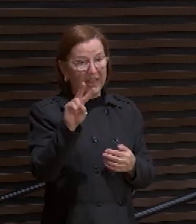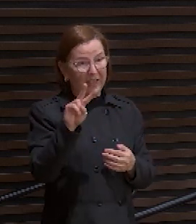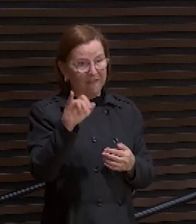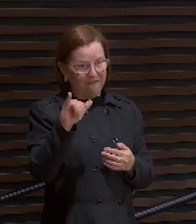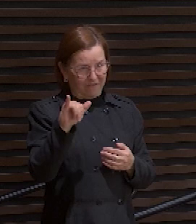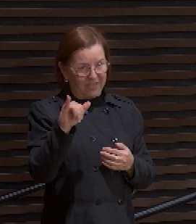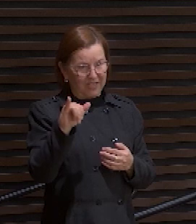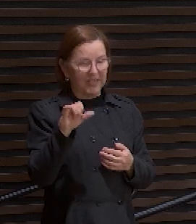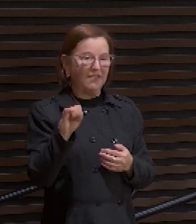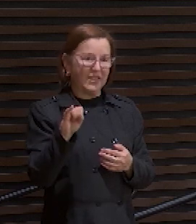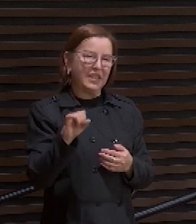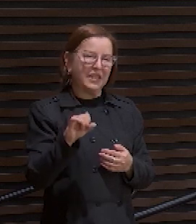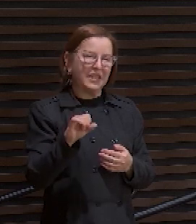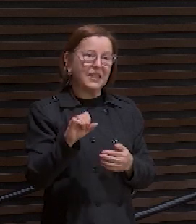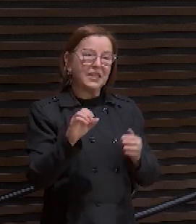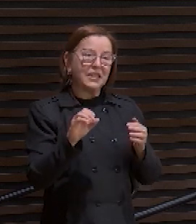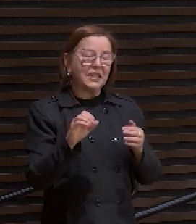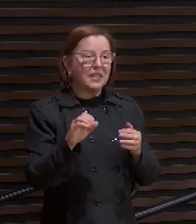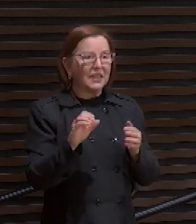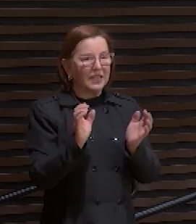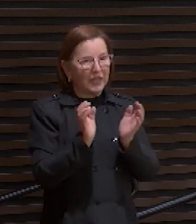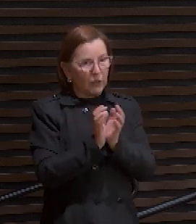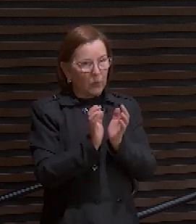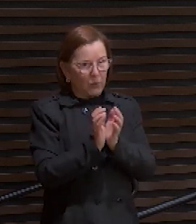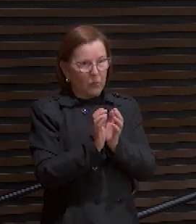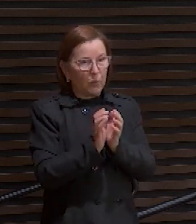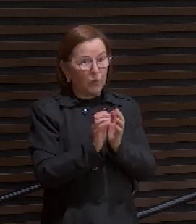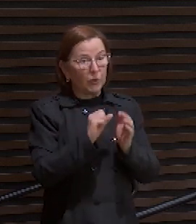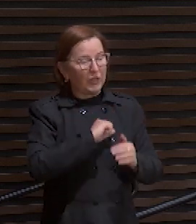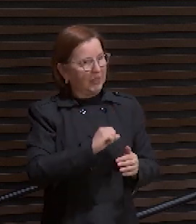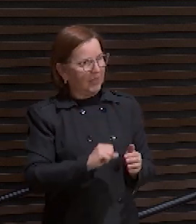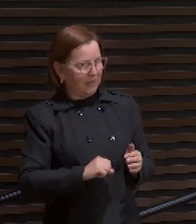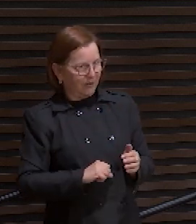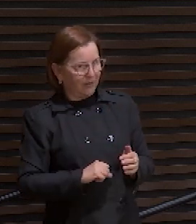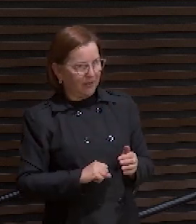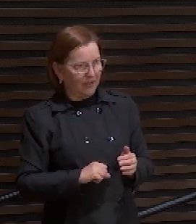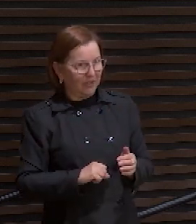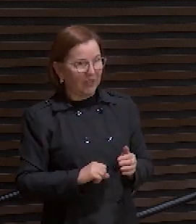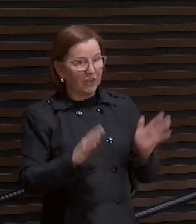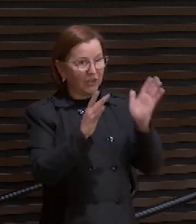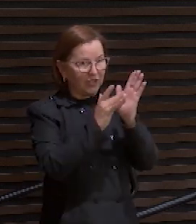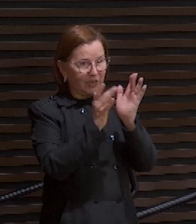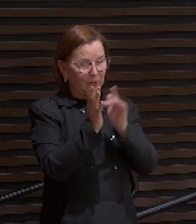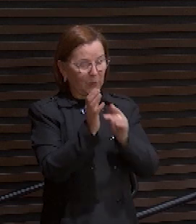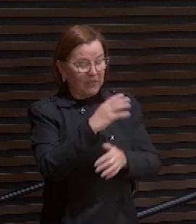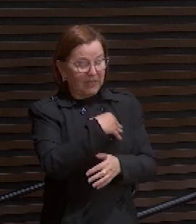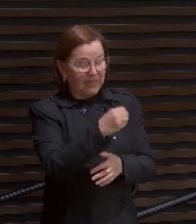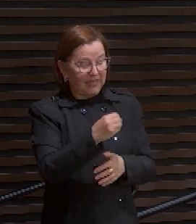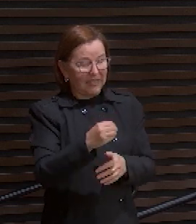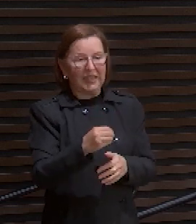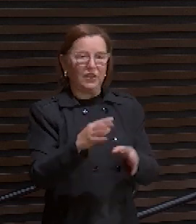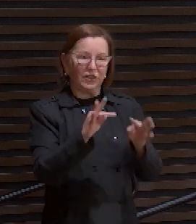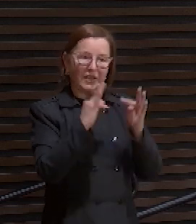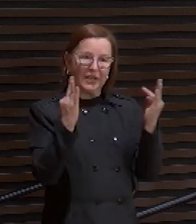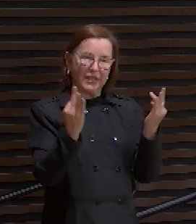tinha as credenciais para ser sacerdote, mas o seu